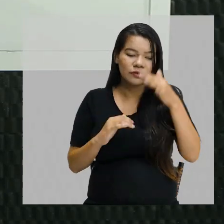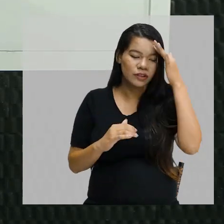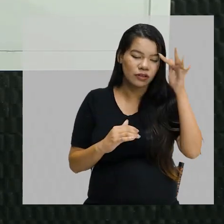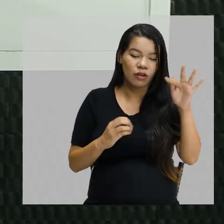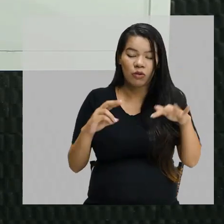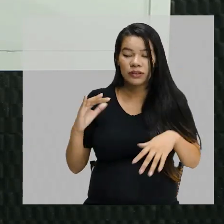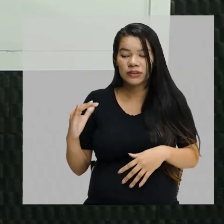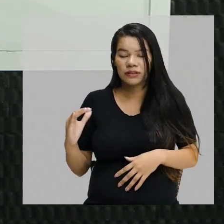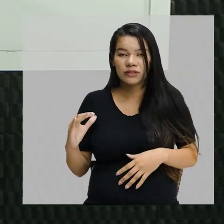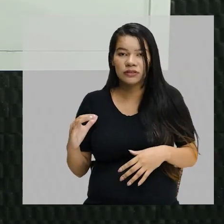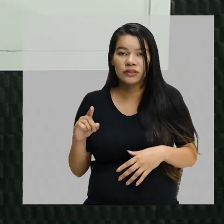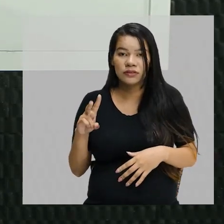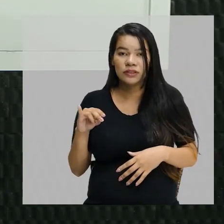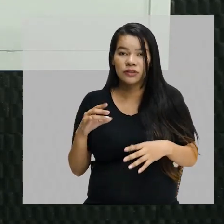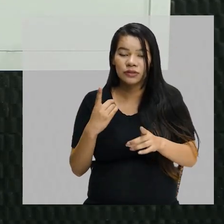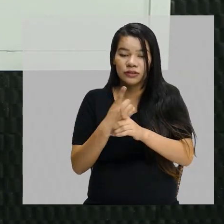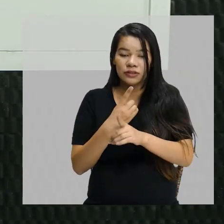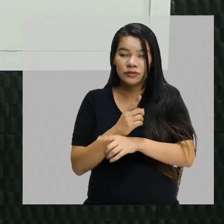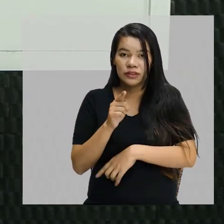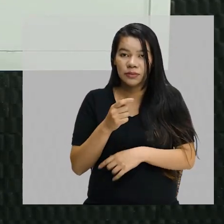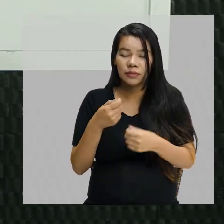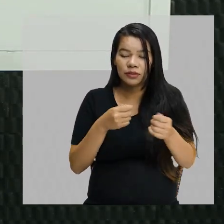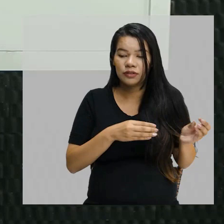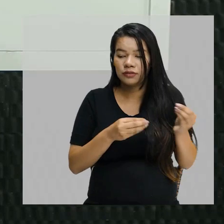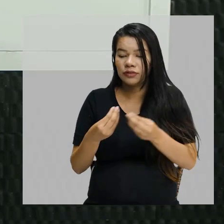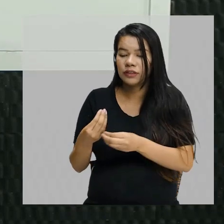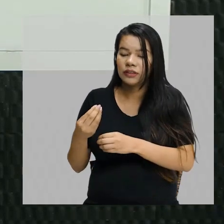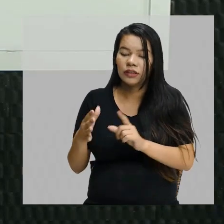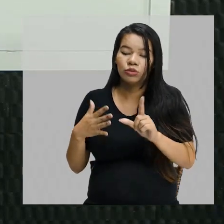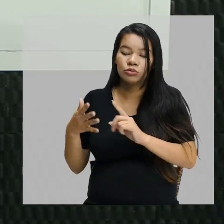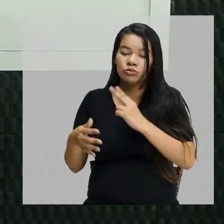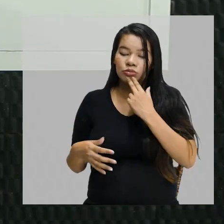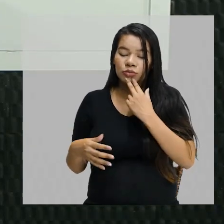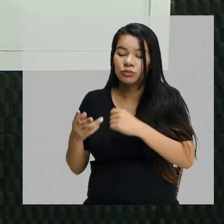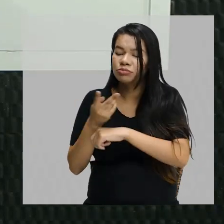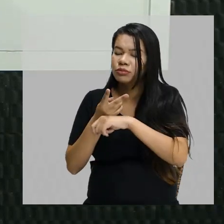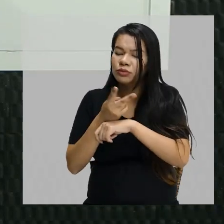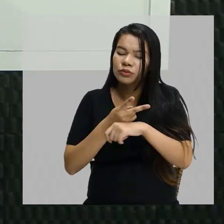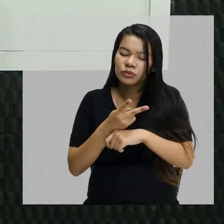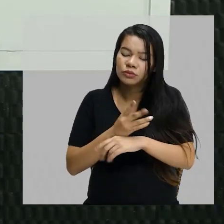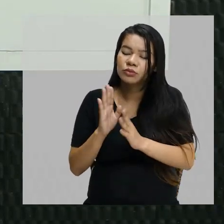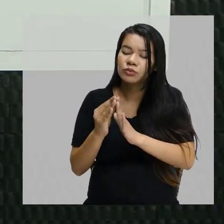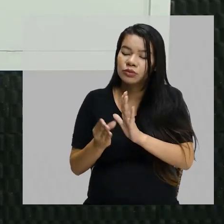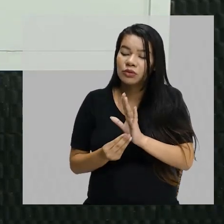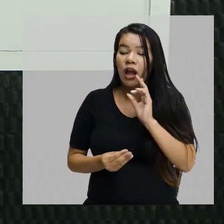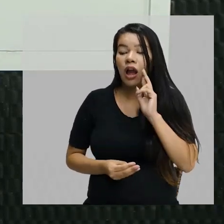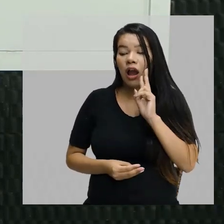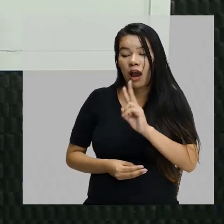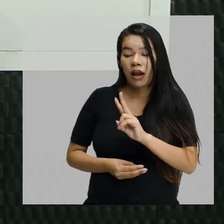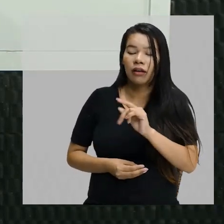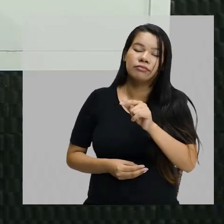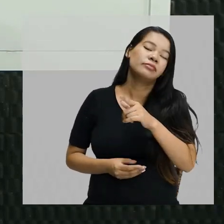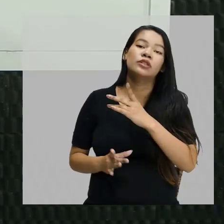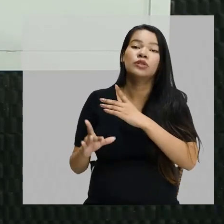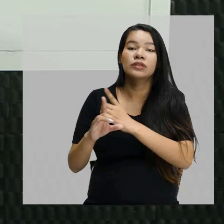como da ciência olha que coisa legal então meu filho vai lá dá um Gonçalves Olha o conteúdo viu ah isso aqui que a pessoa falou